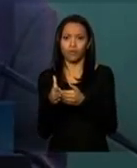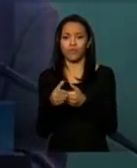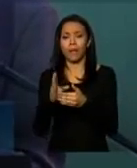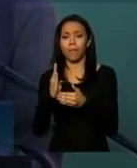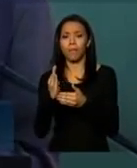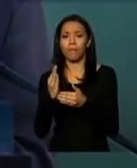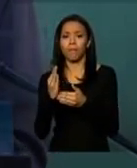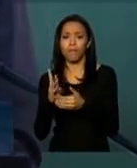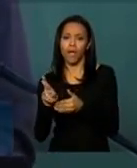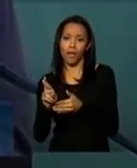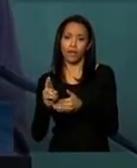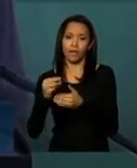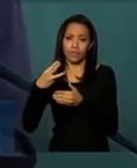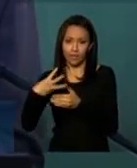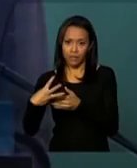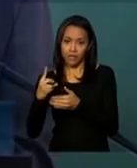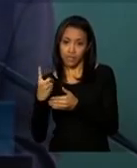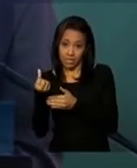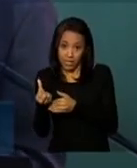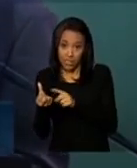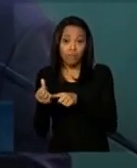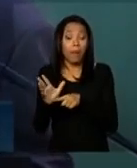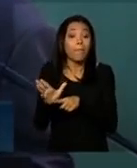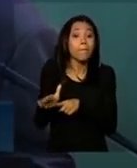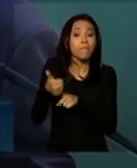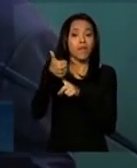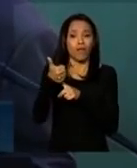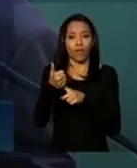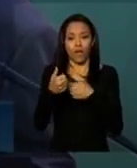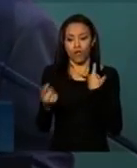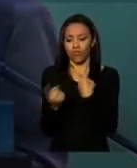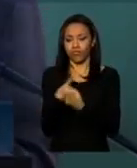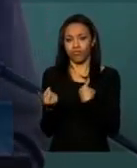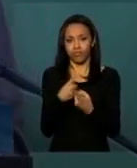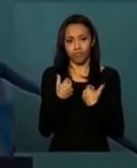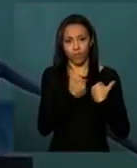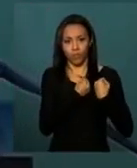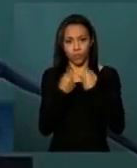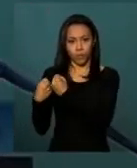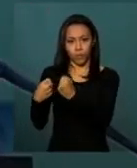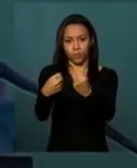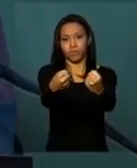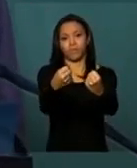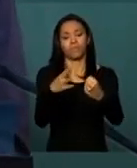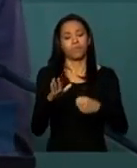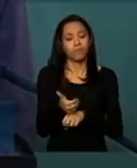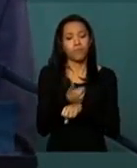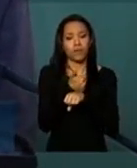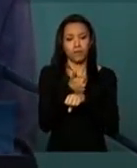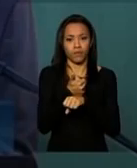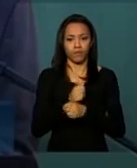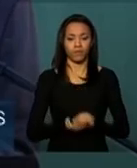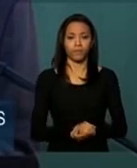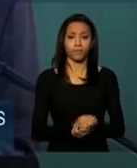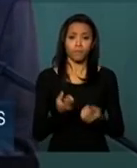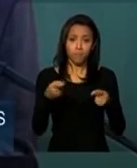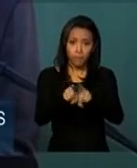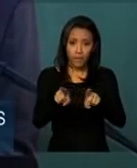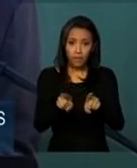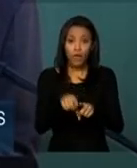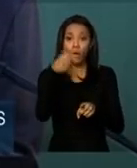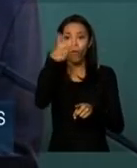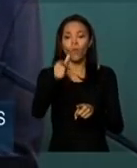melhorar, inclusive, o trânsito já selecionado na primeira etapa. Também o corredor